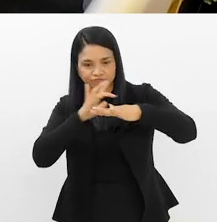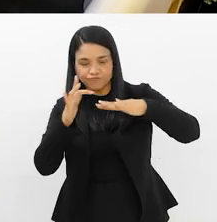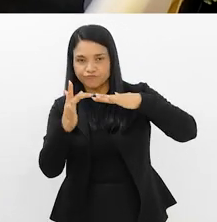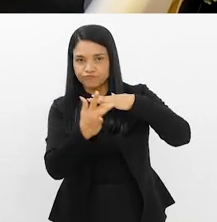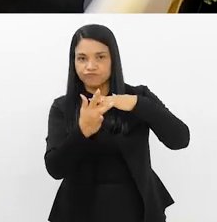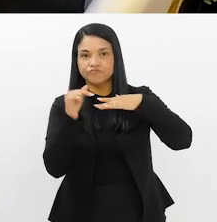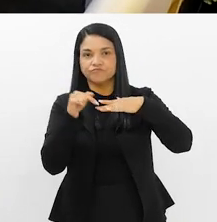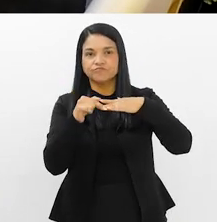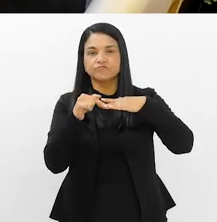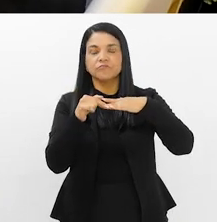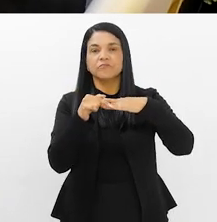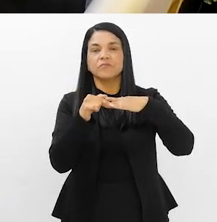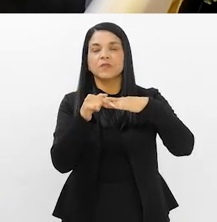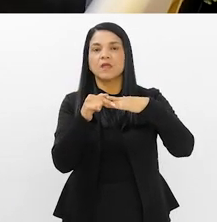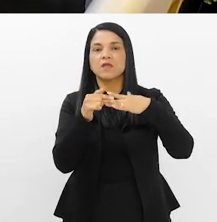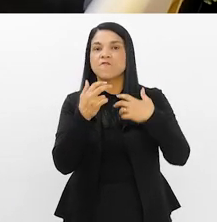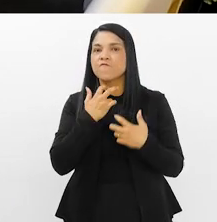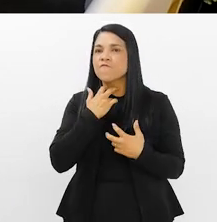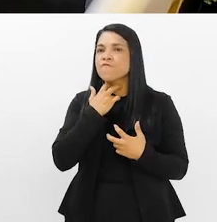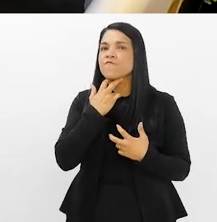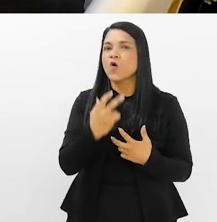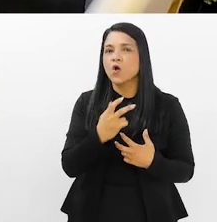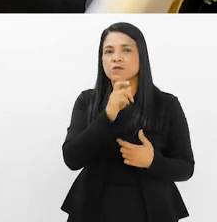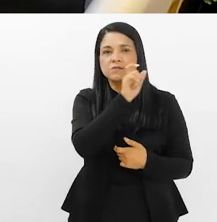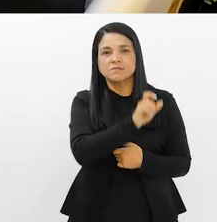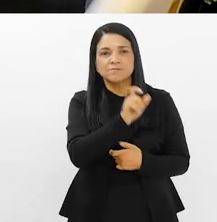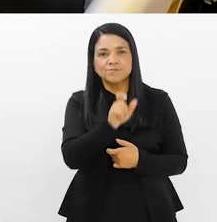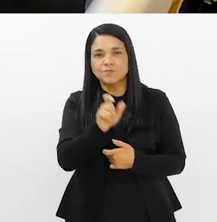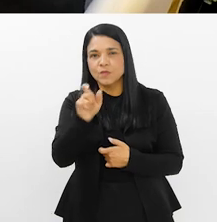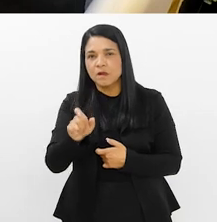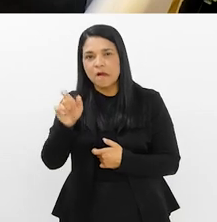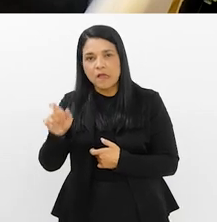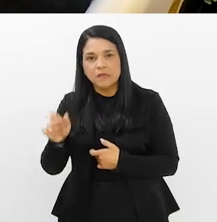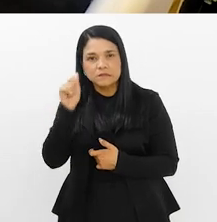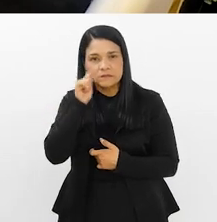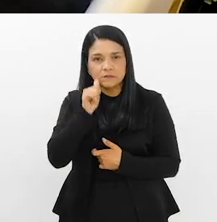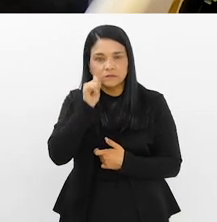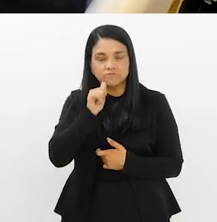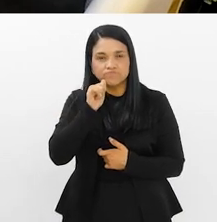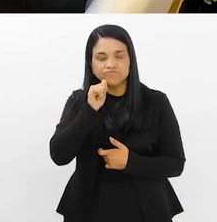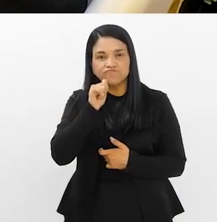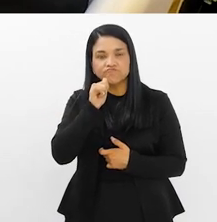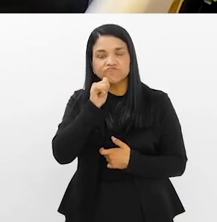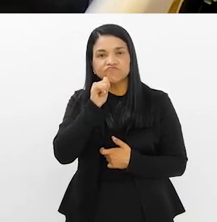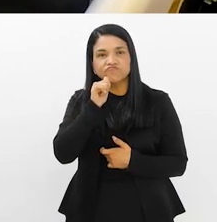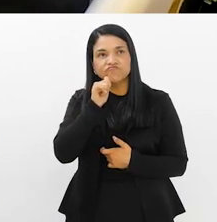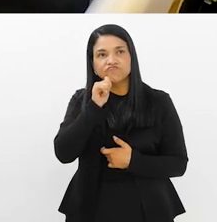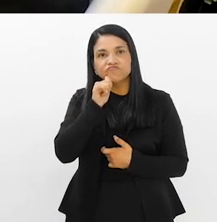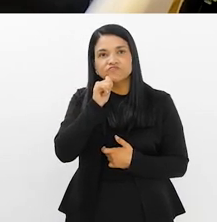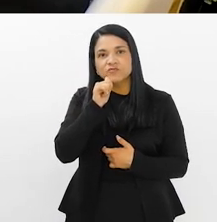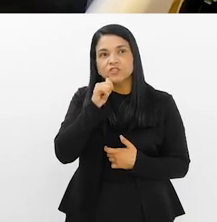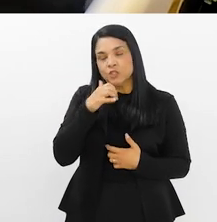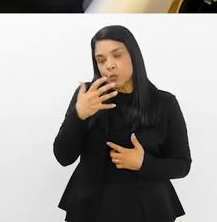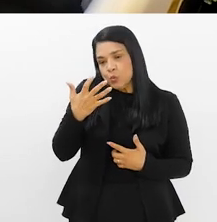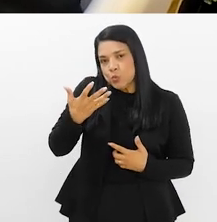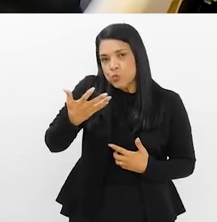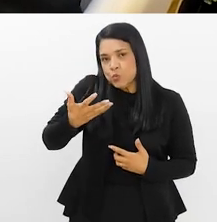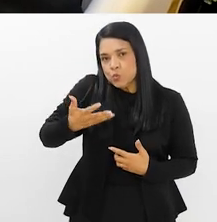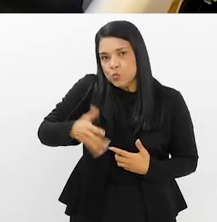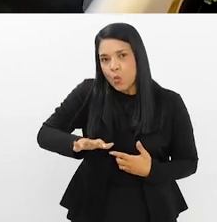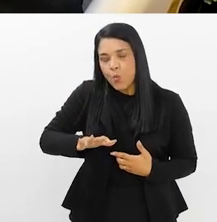da internet, e dar vez e voz a muitas mulheres que talvez tivessem, né, essa